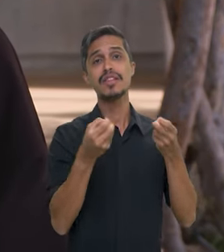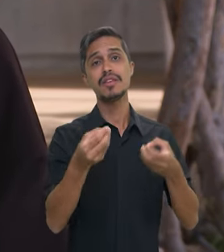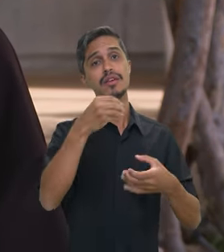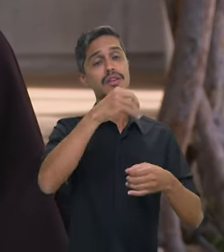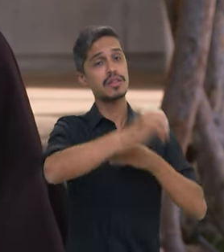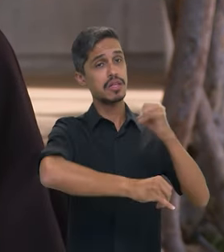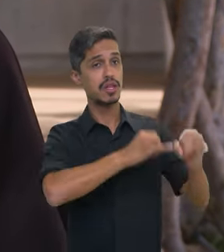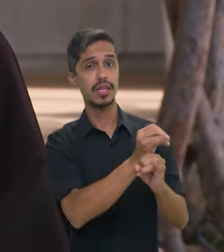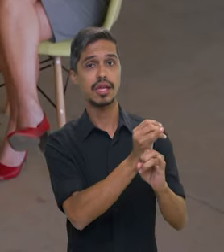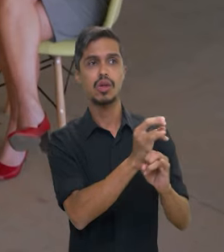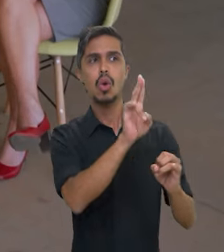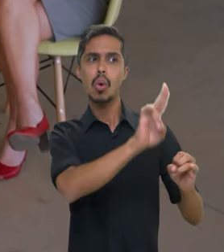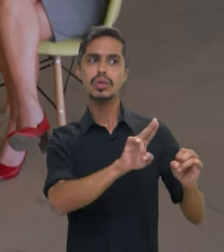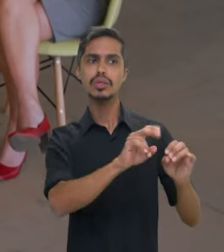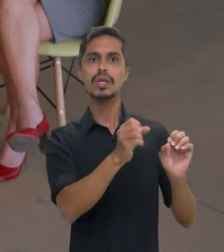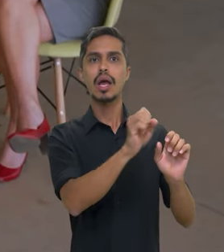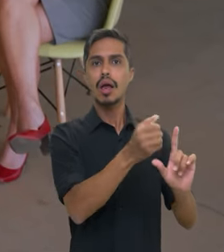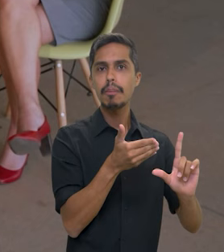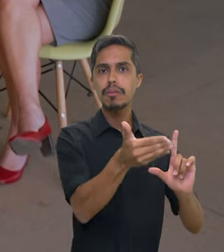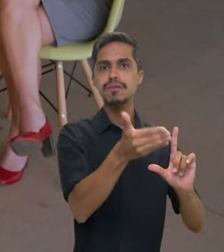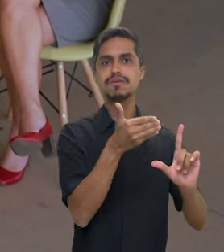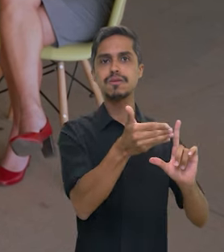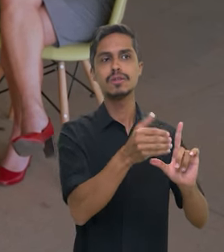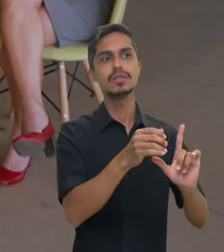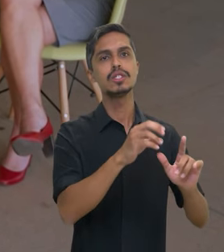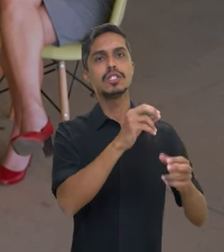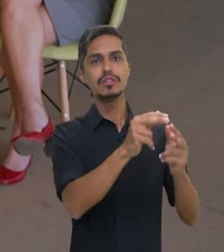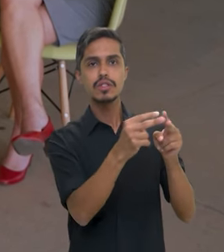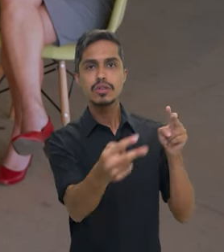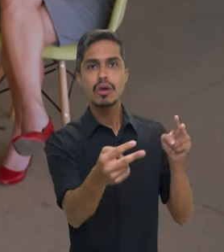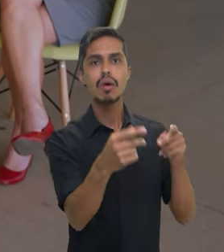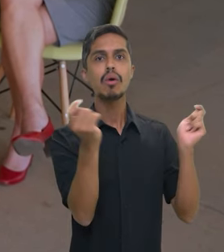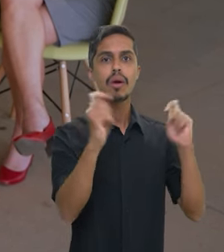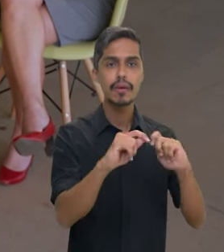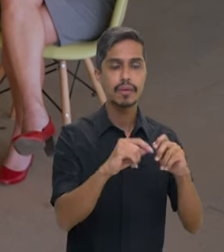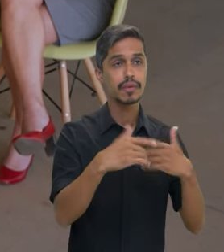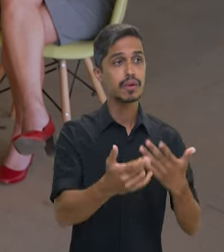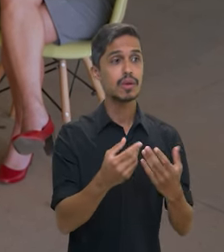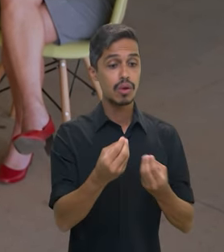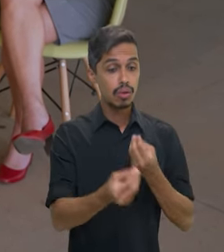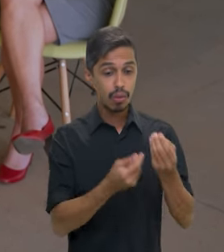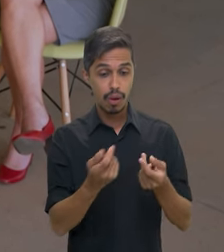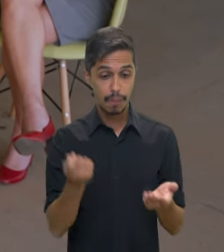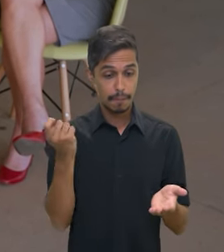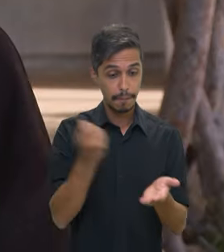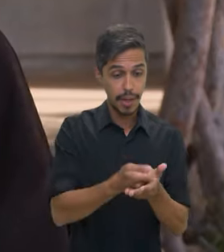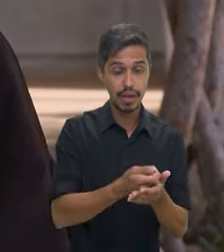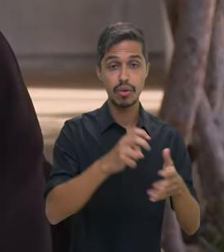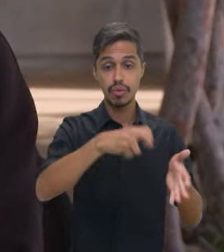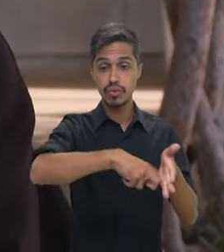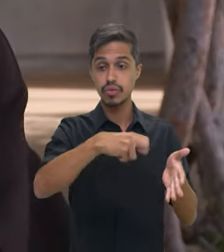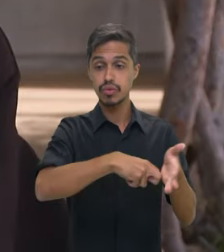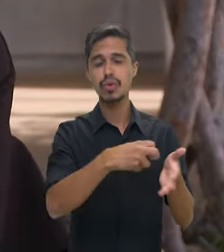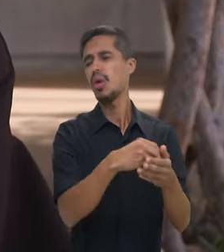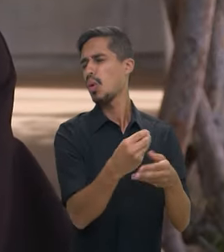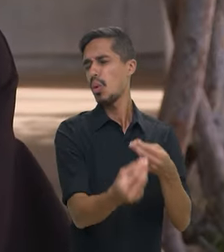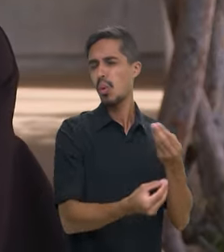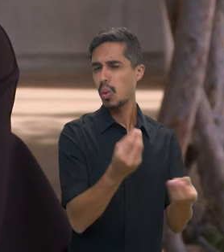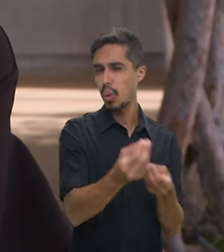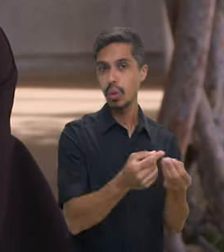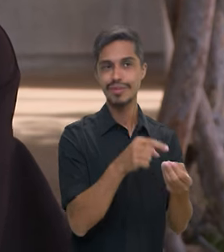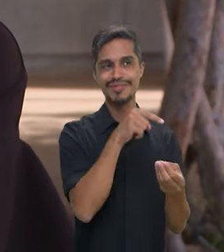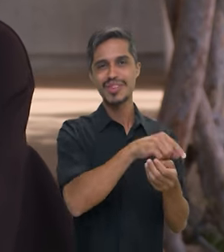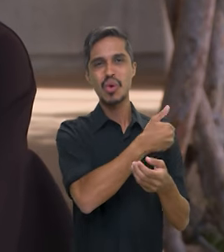vender, por exemplo, online, né? Como é possível utilizar plataformas eletrônicas para vender no mercado externo? Qual é o imposto que ela